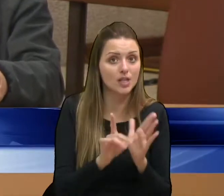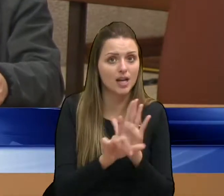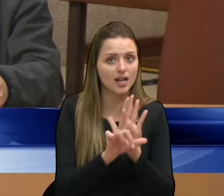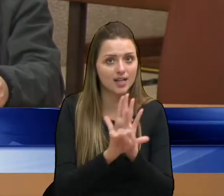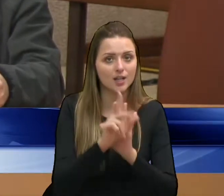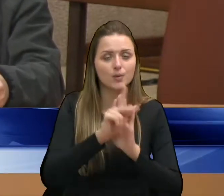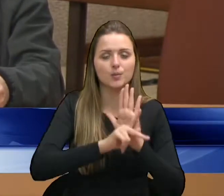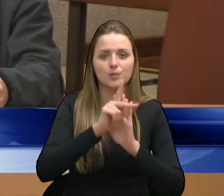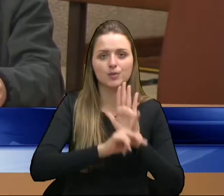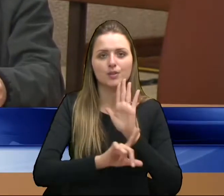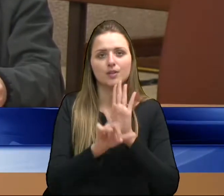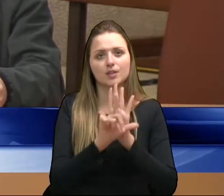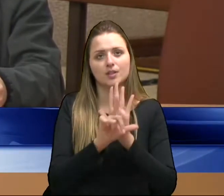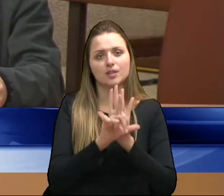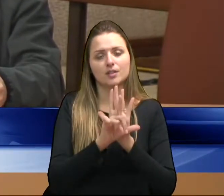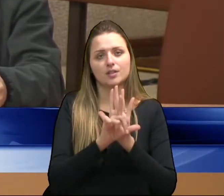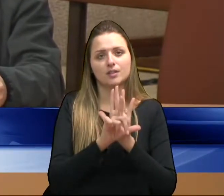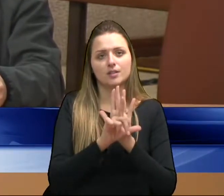de lei aqui, né?